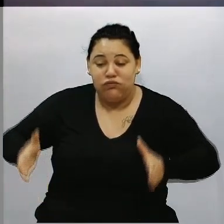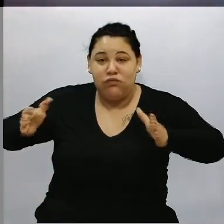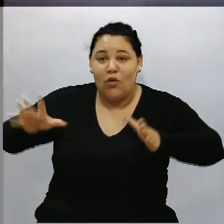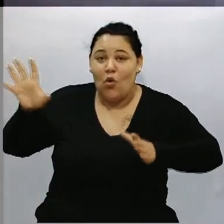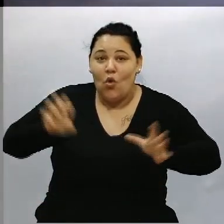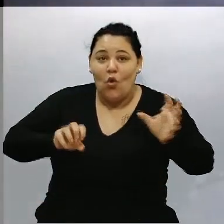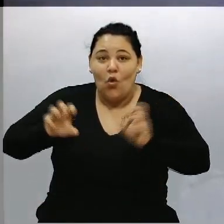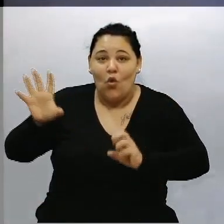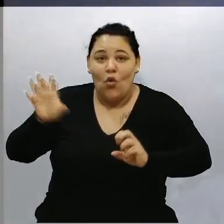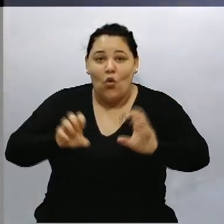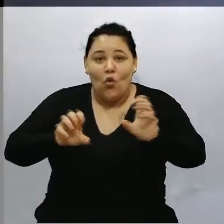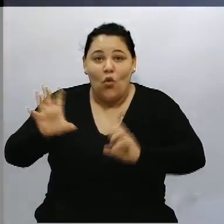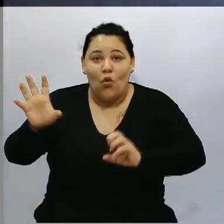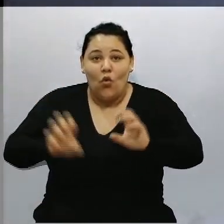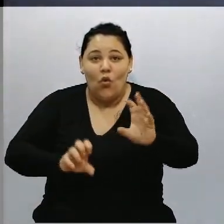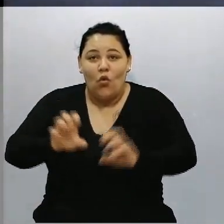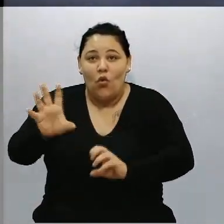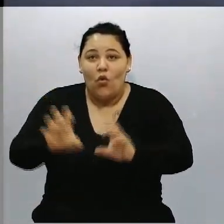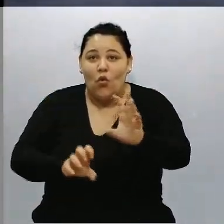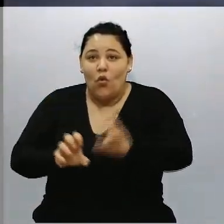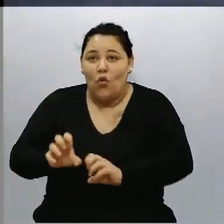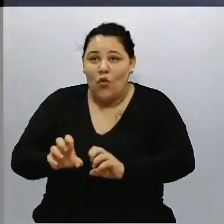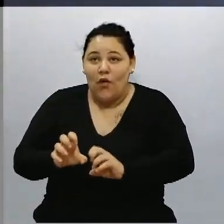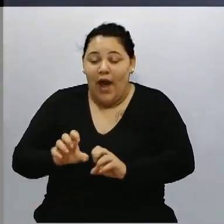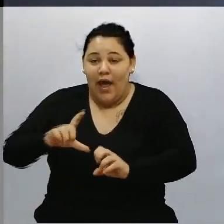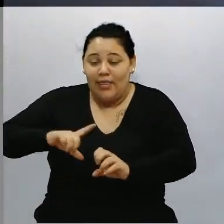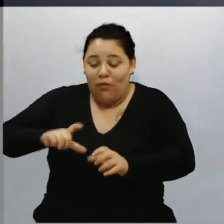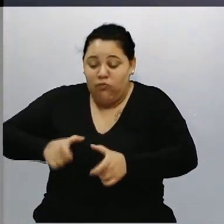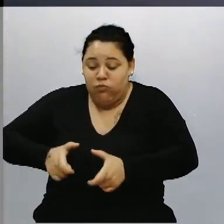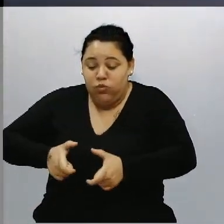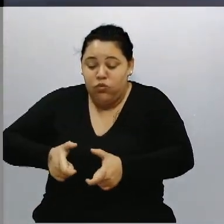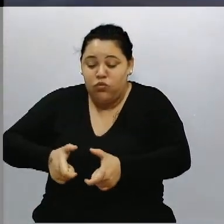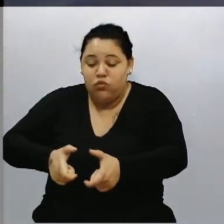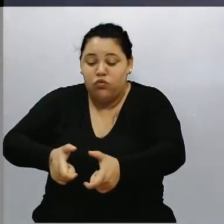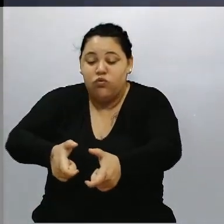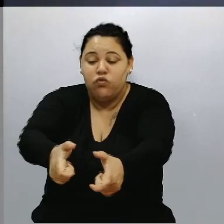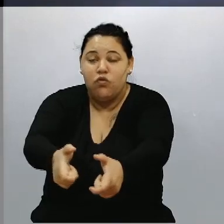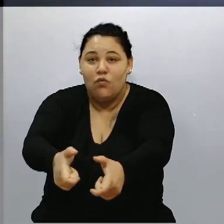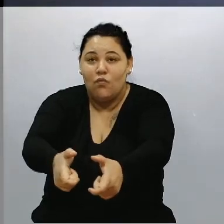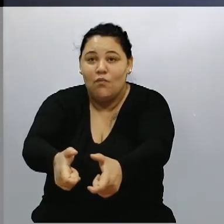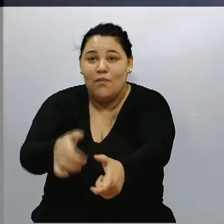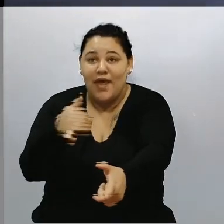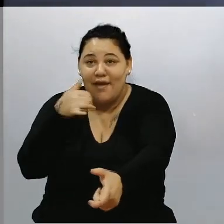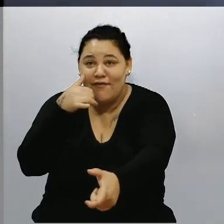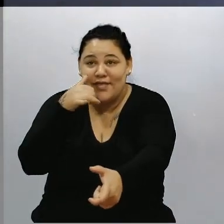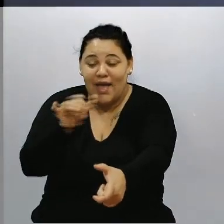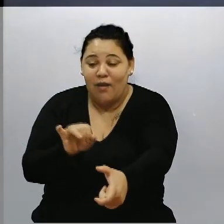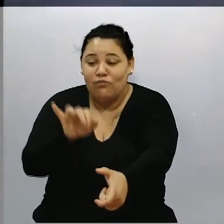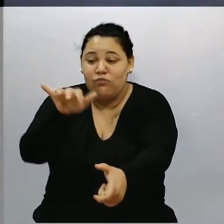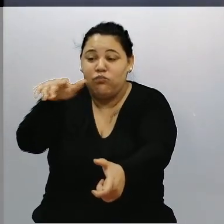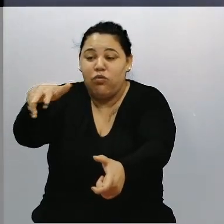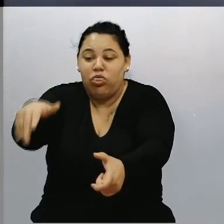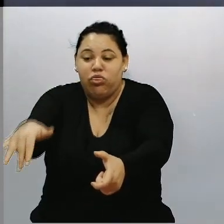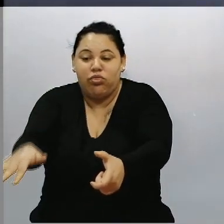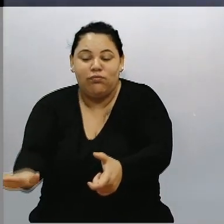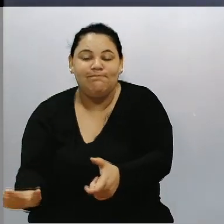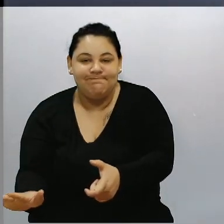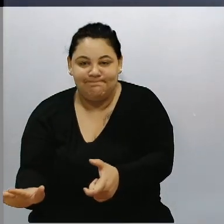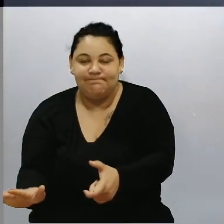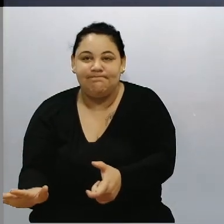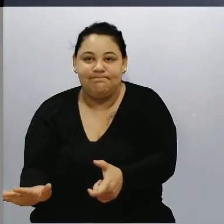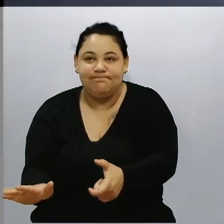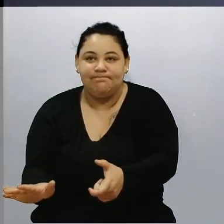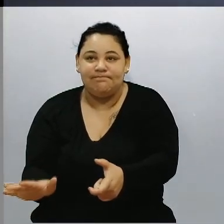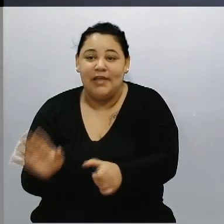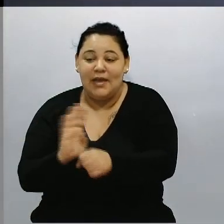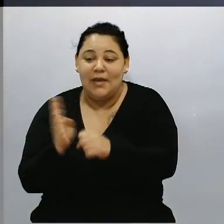vai liberando aos poucos numa tubulação menor. Isso desacelera o escoamento da água, evitando alagamentos em